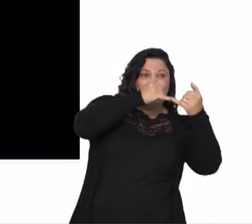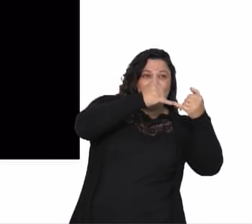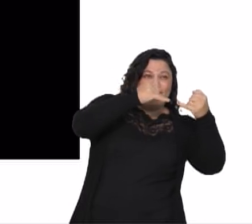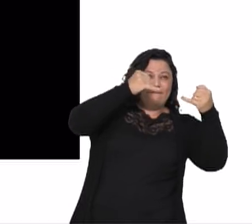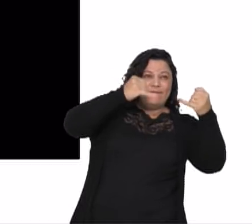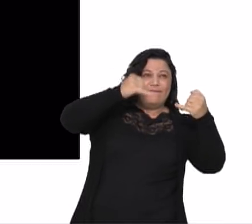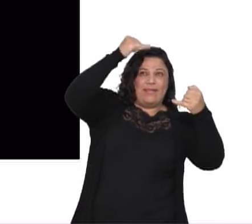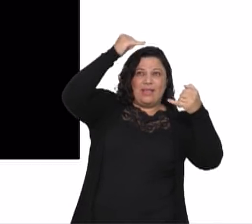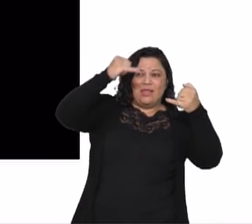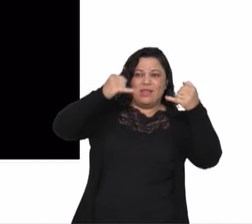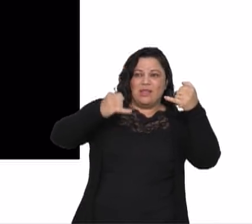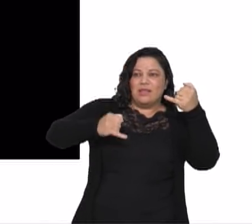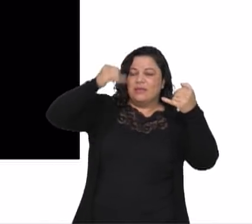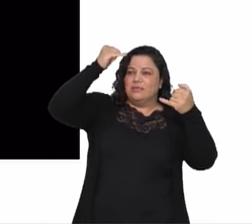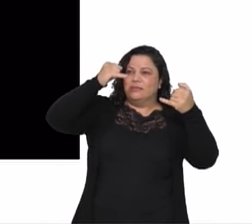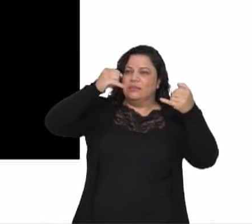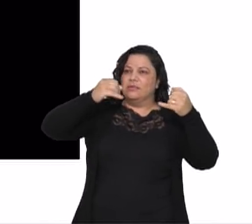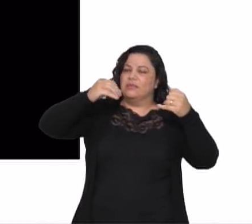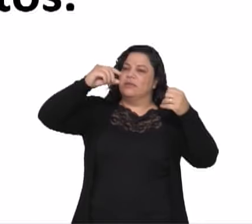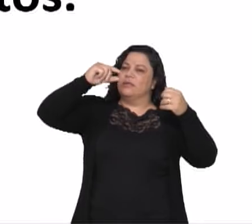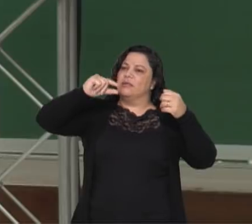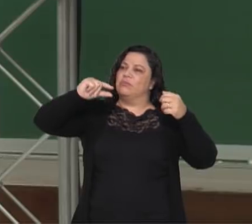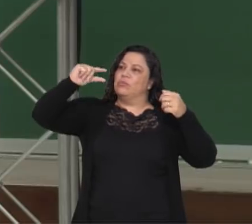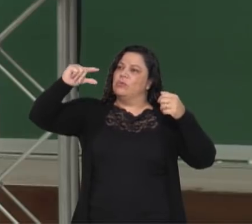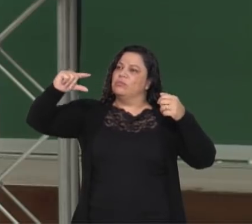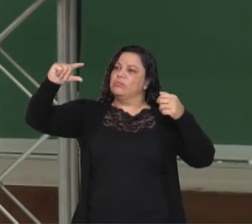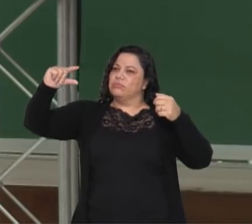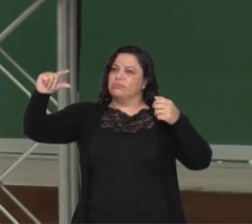mais grave novamente.